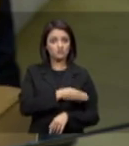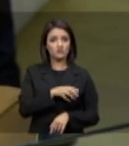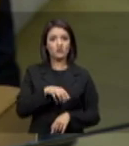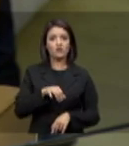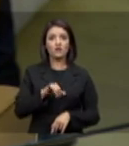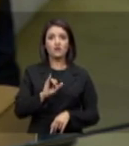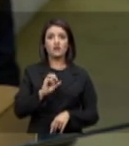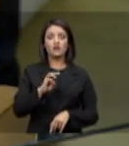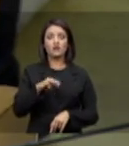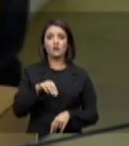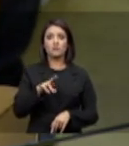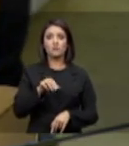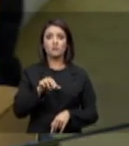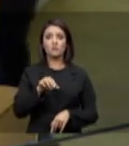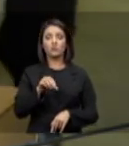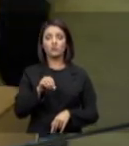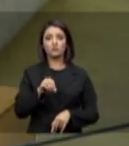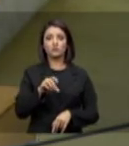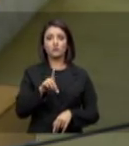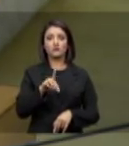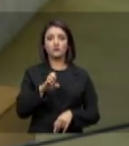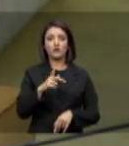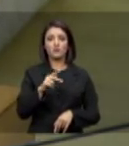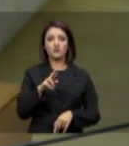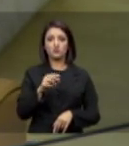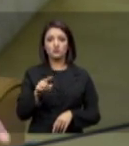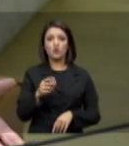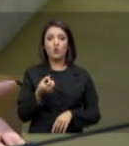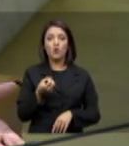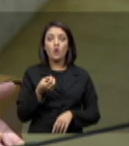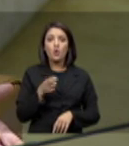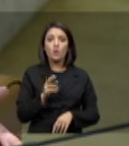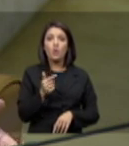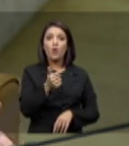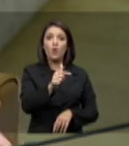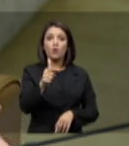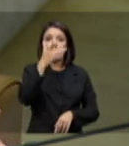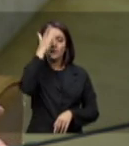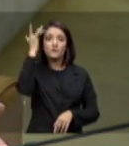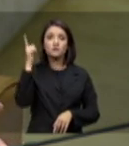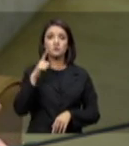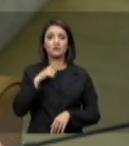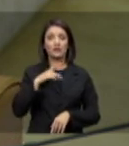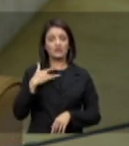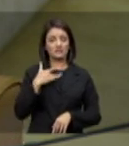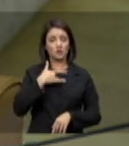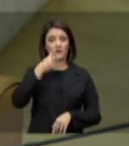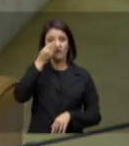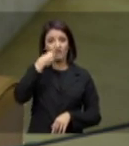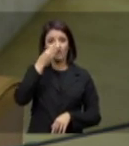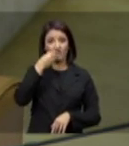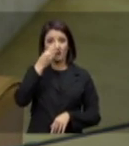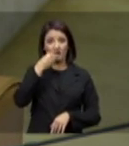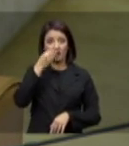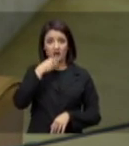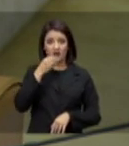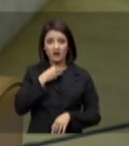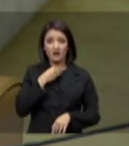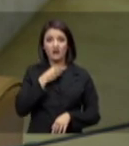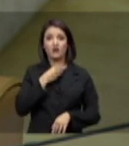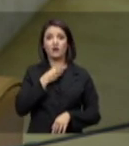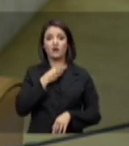imunodepressoras ou outro e suscetíveis de agravamento a partir do contágio pelo